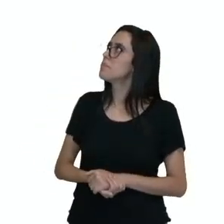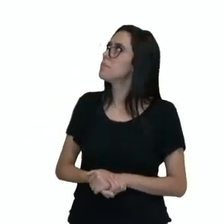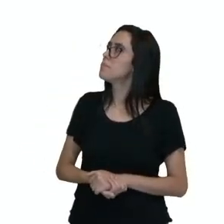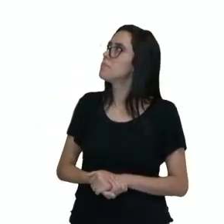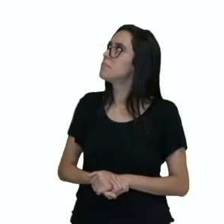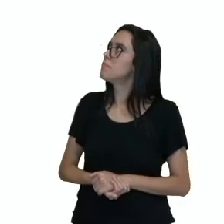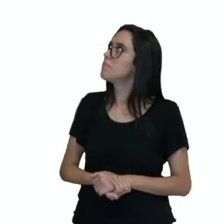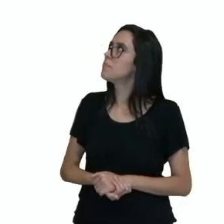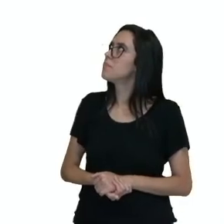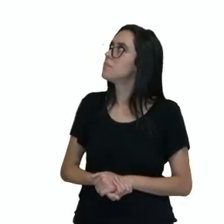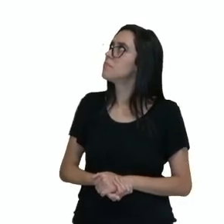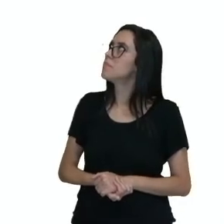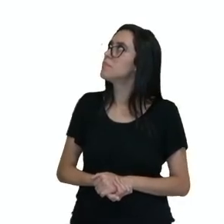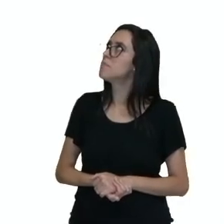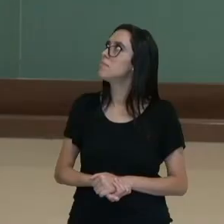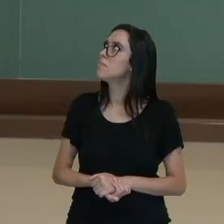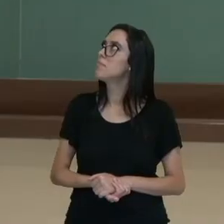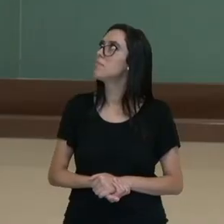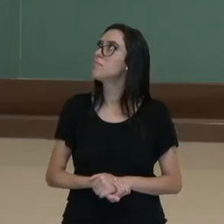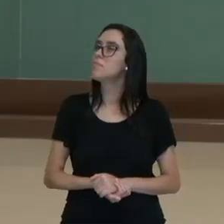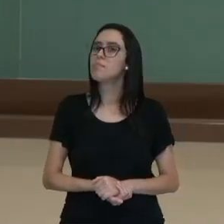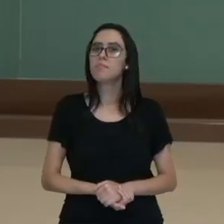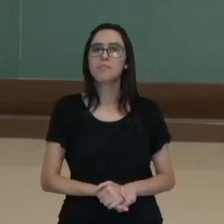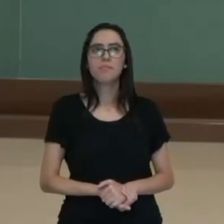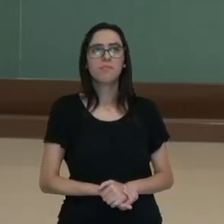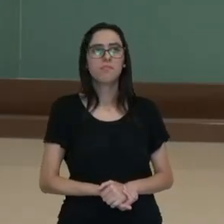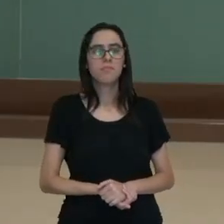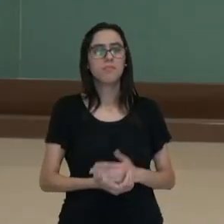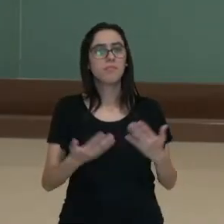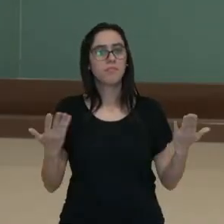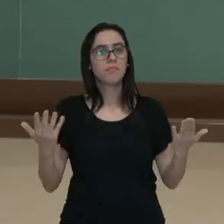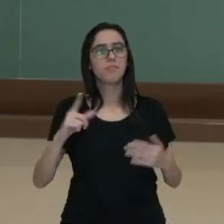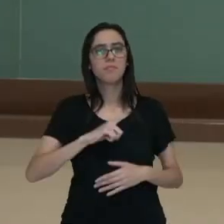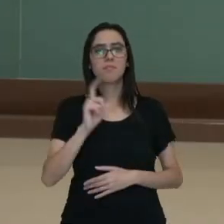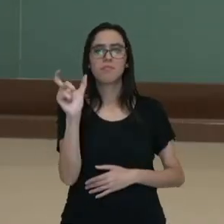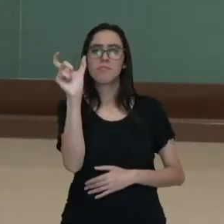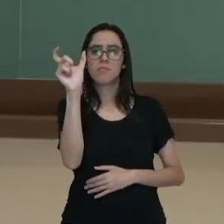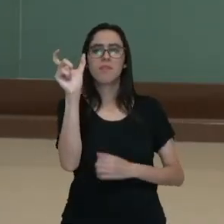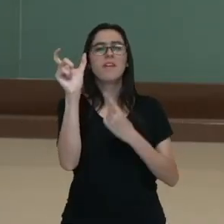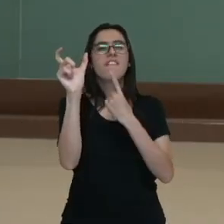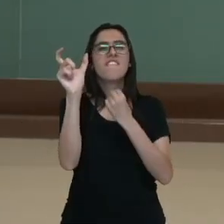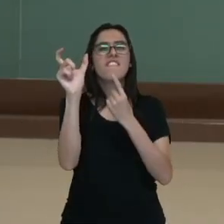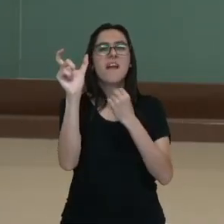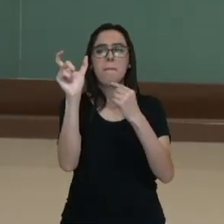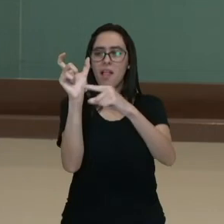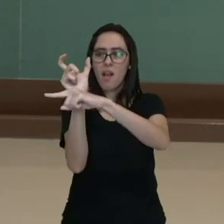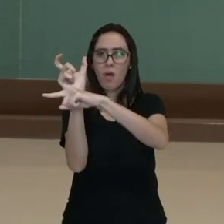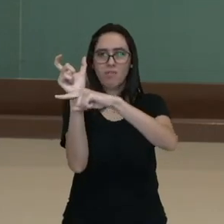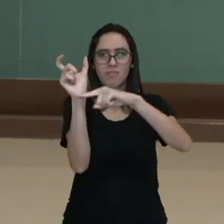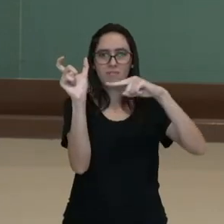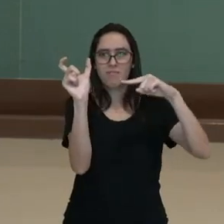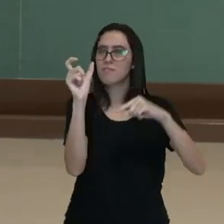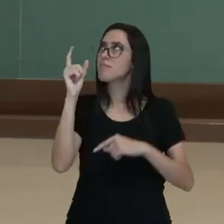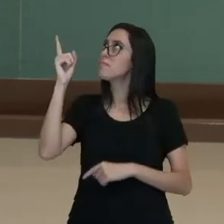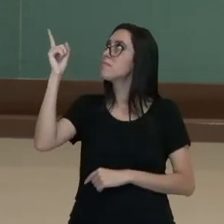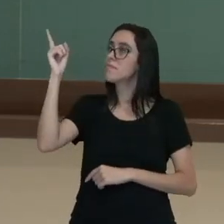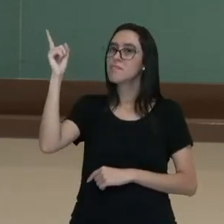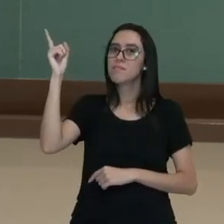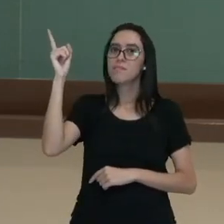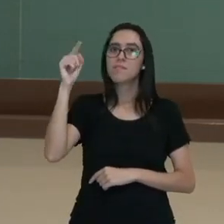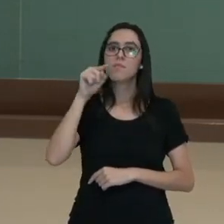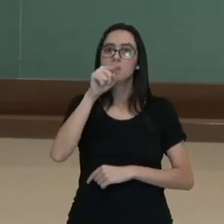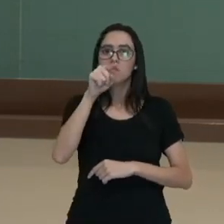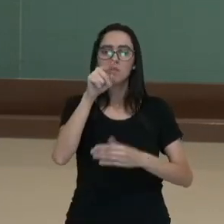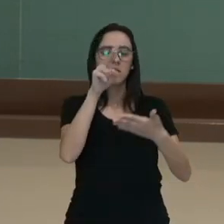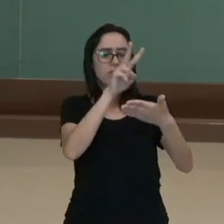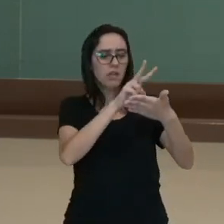sino querer o que uno hace. Então, o que vocês vão fazer? Copiam no caderno esse poema, né,